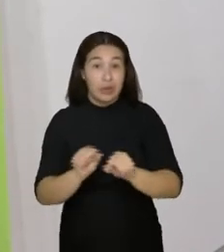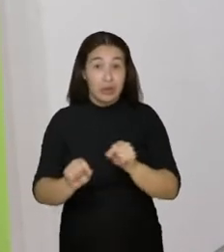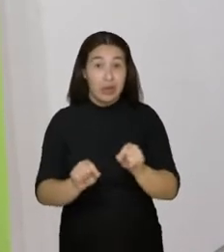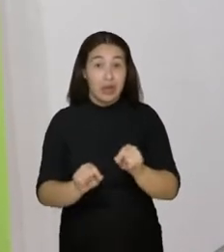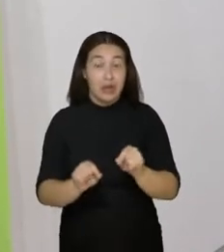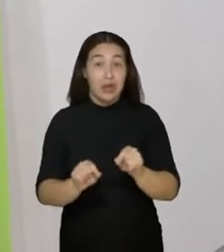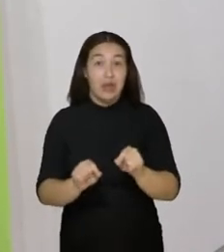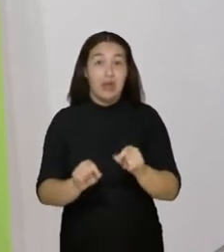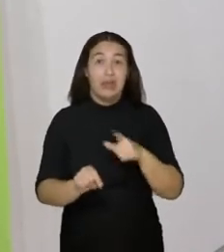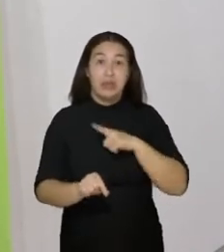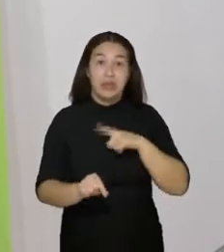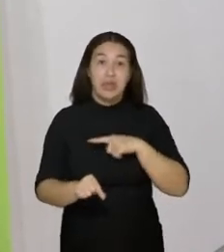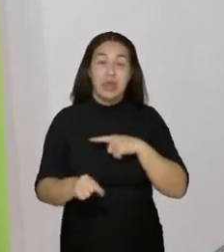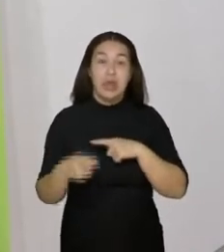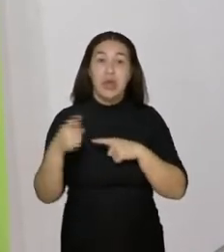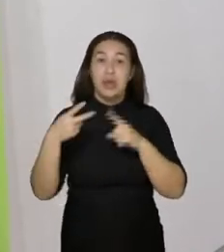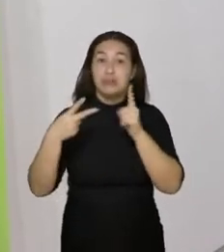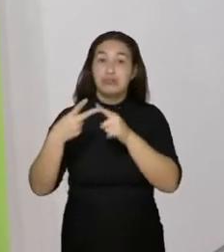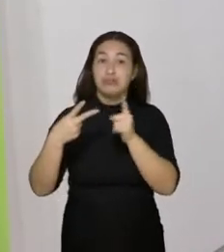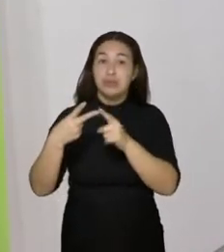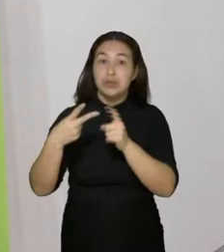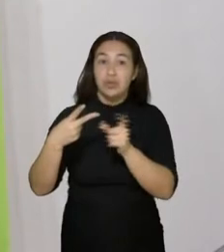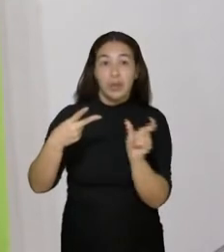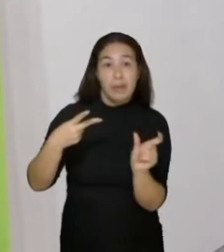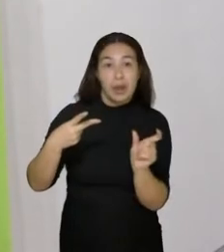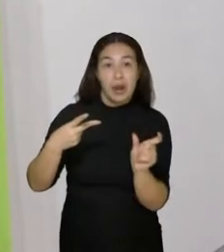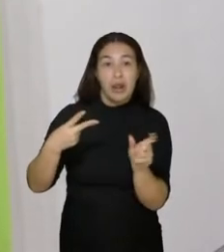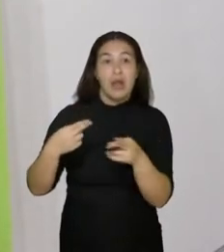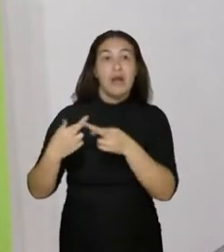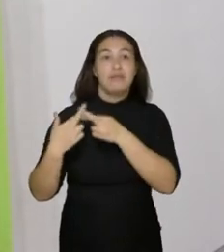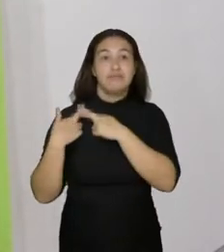responsabilidade eu